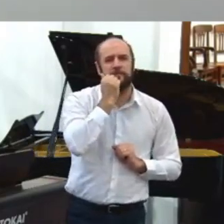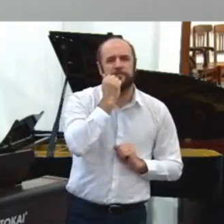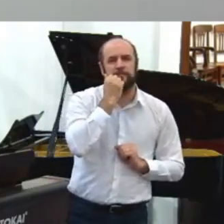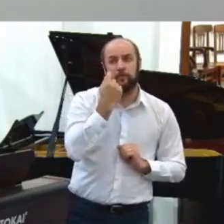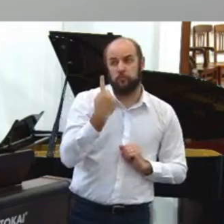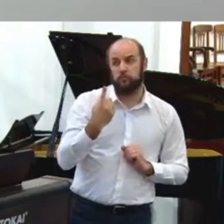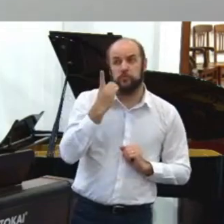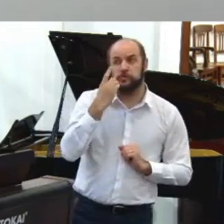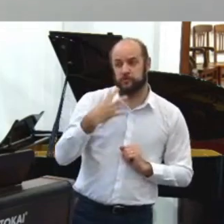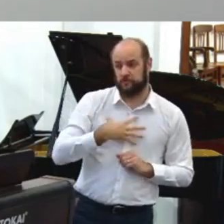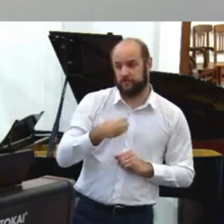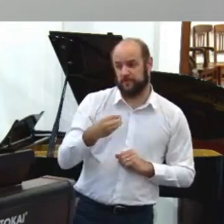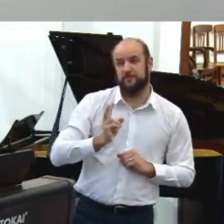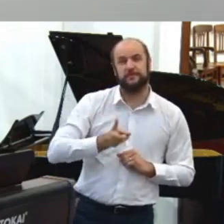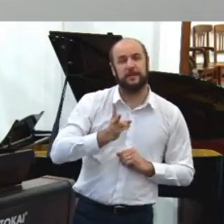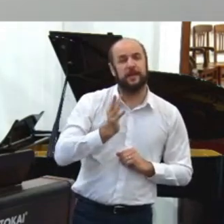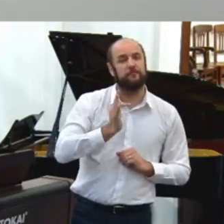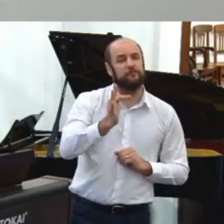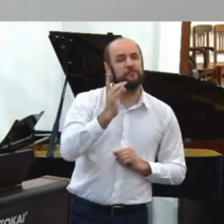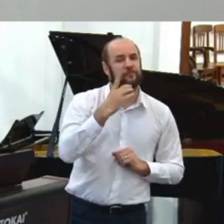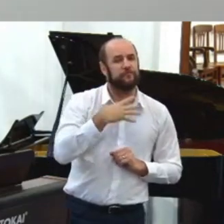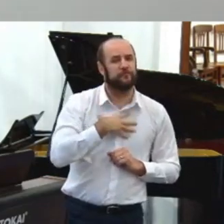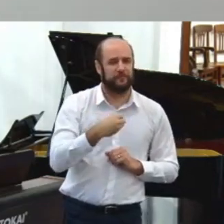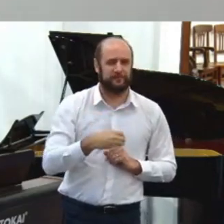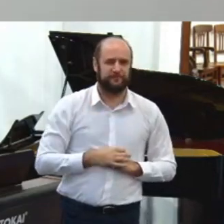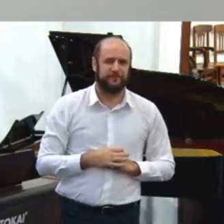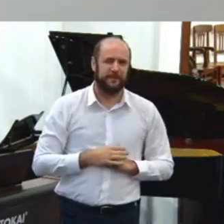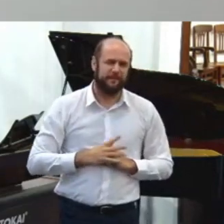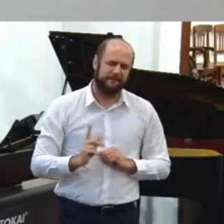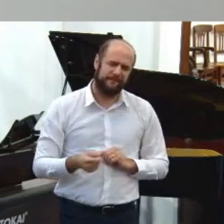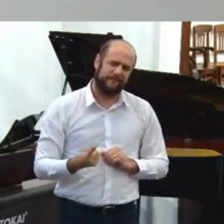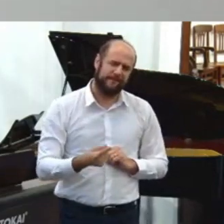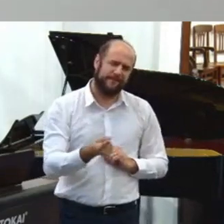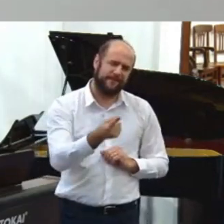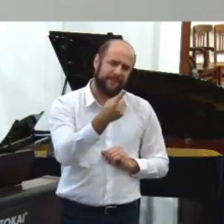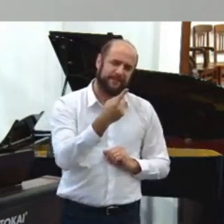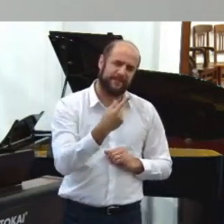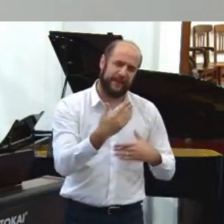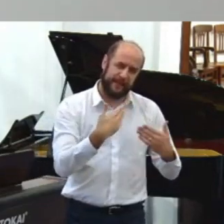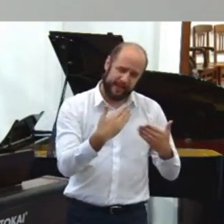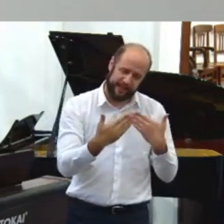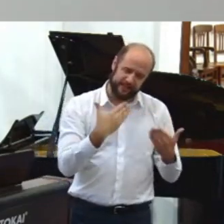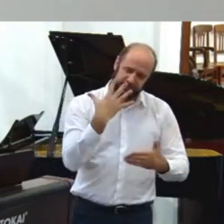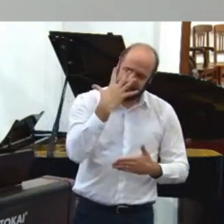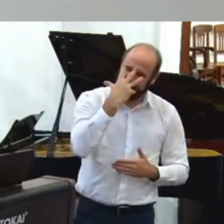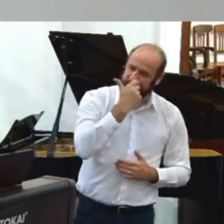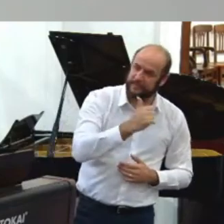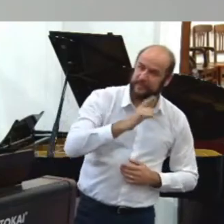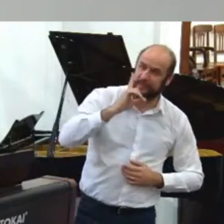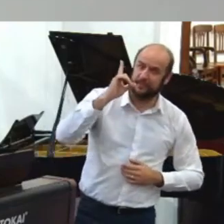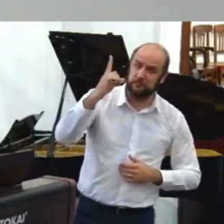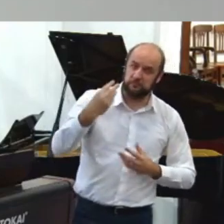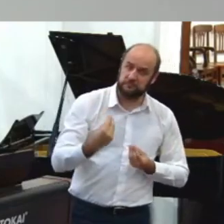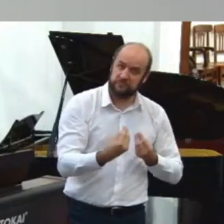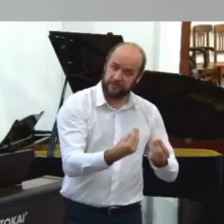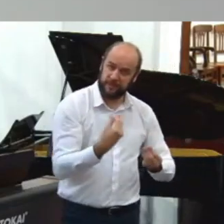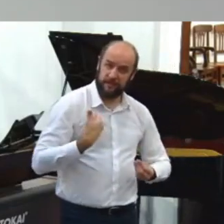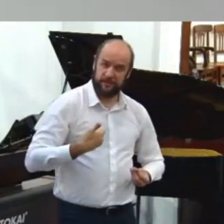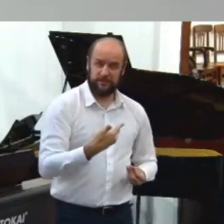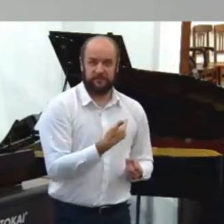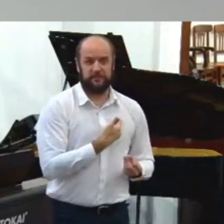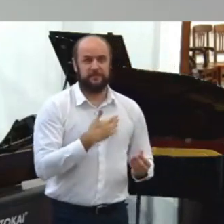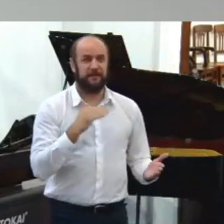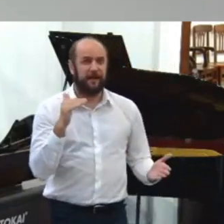sempre filha. Então é uma relação perene, uma linda relação. Uma relação que Deus nos dá até quando